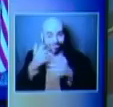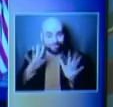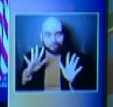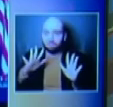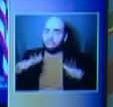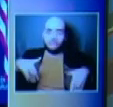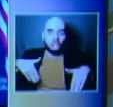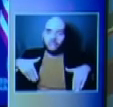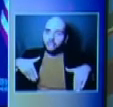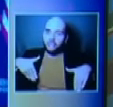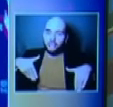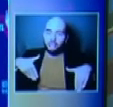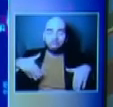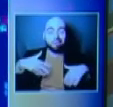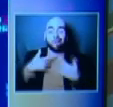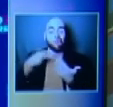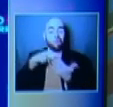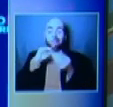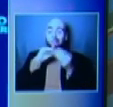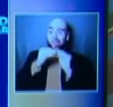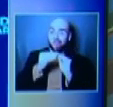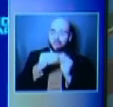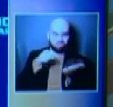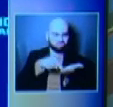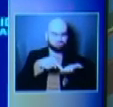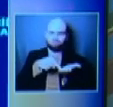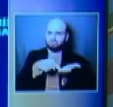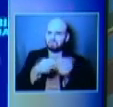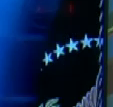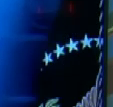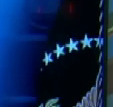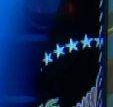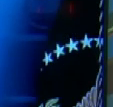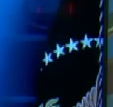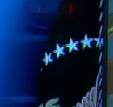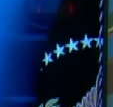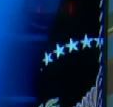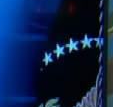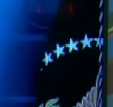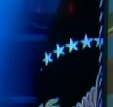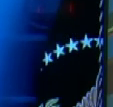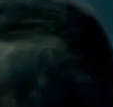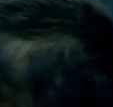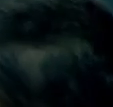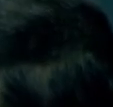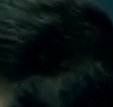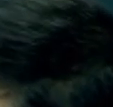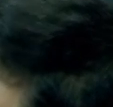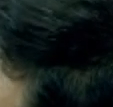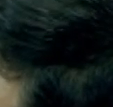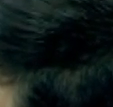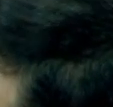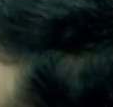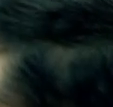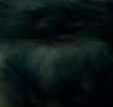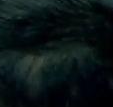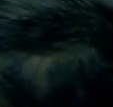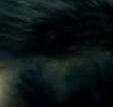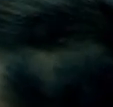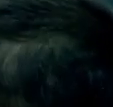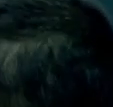né uma medida que a economia retorna e volta a se aquecer que é o que tá acontecendo nesse momento né a gente